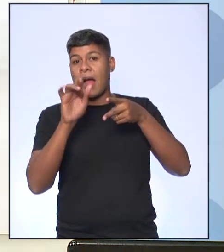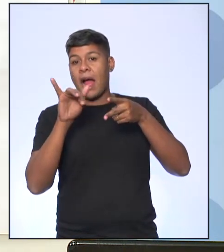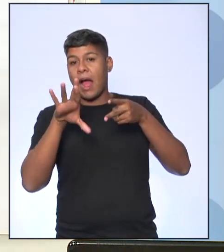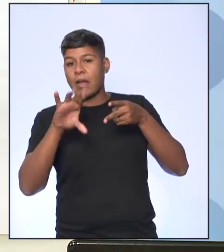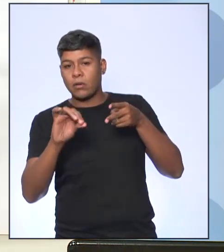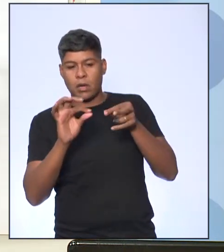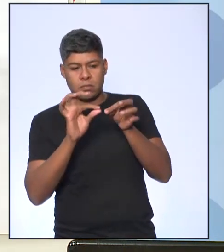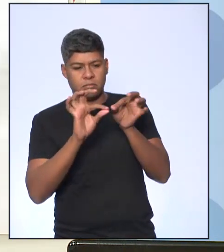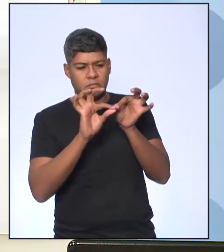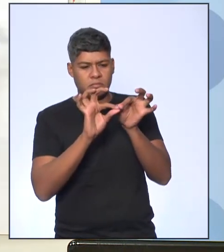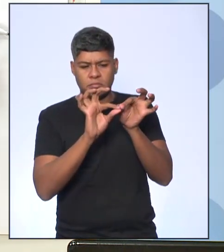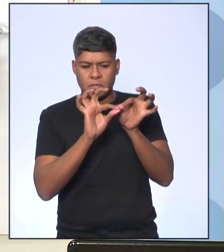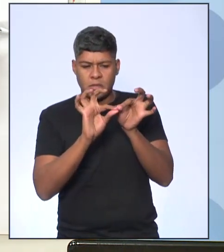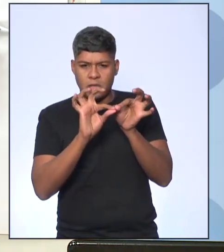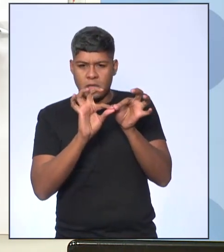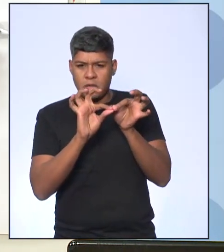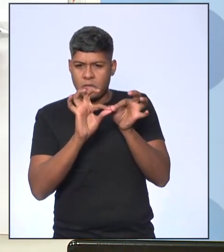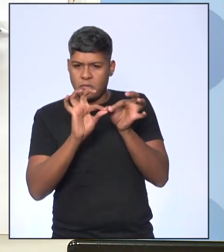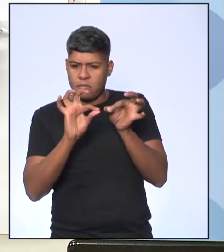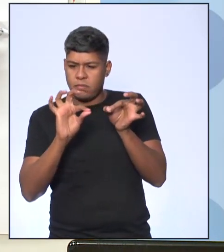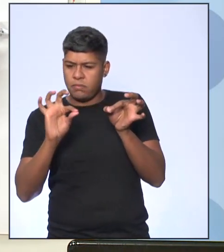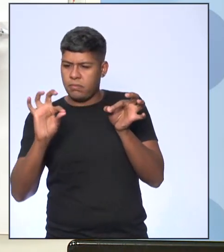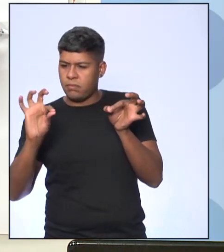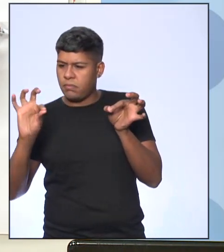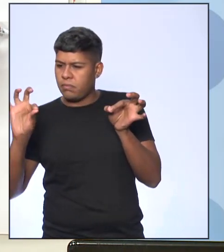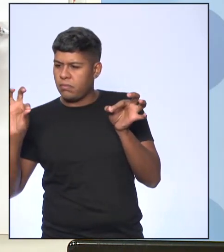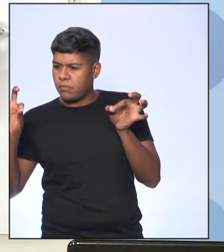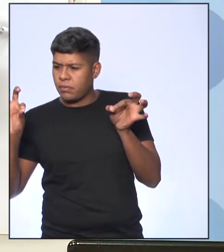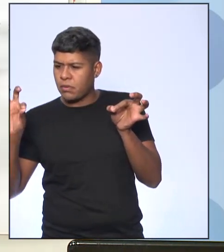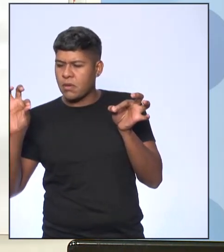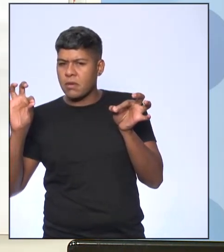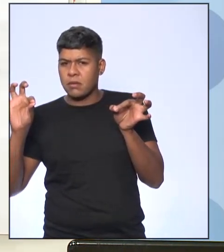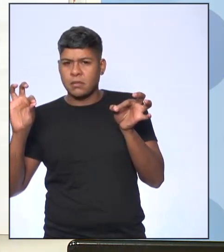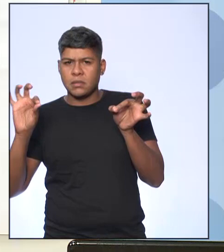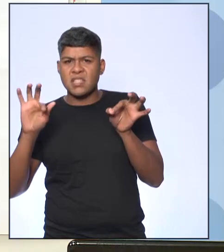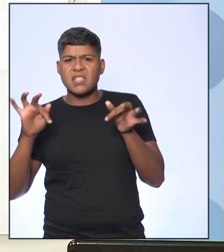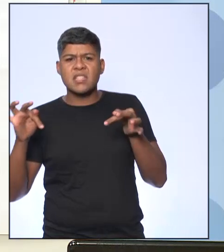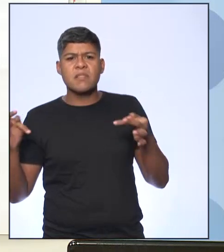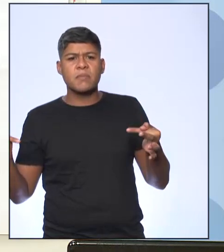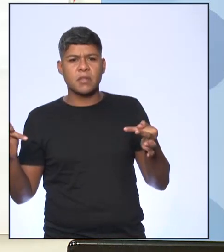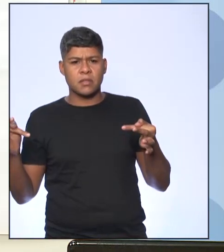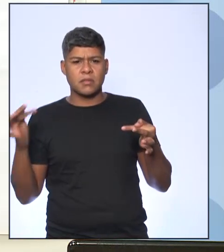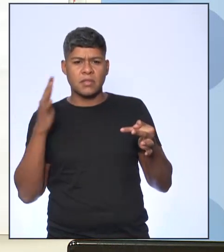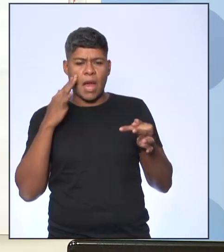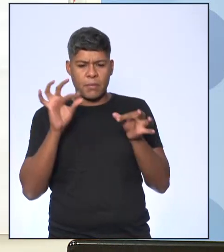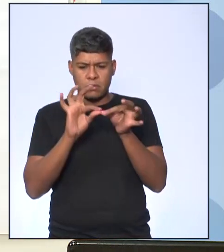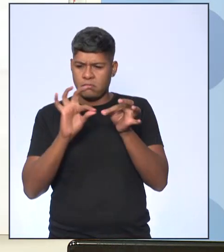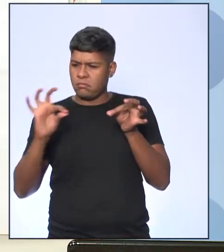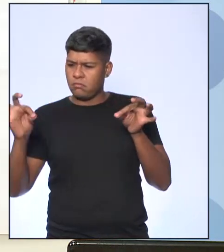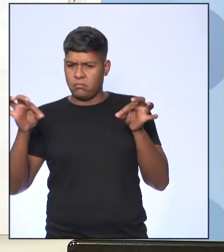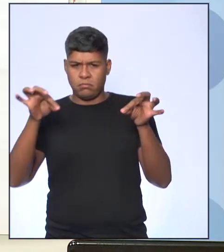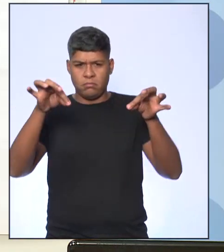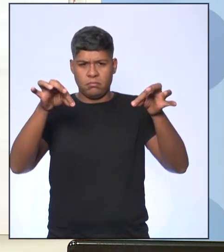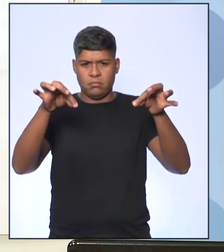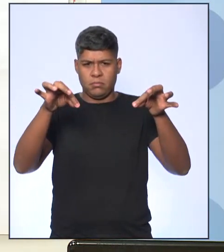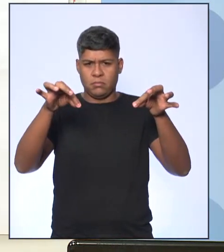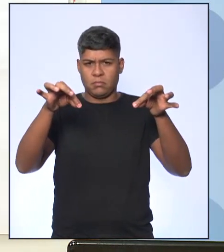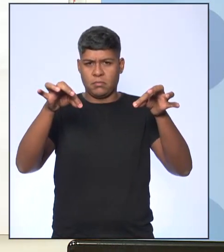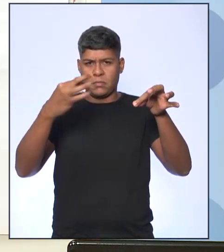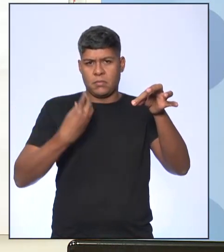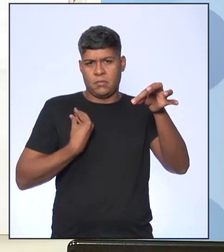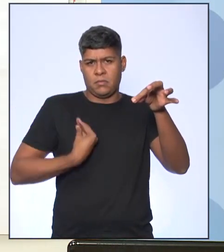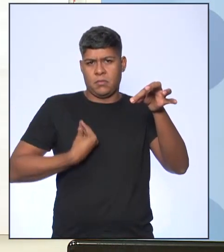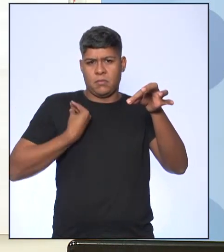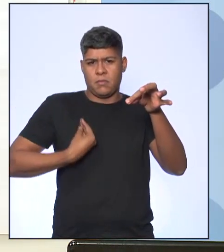meço. Simples, aqui, ó. Fiz uma medição simples. Esse é o tamanho, esse pedacinho